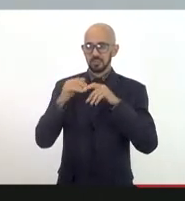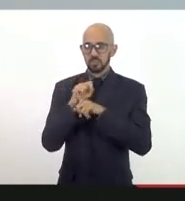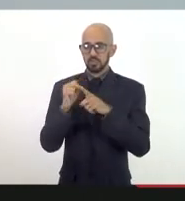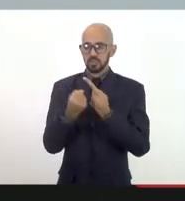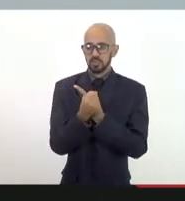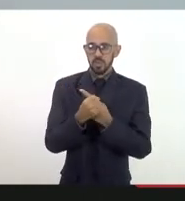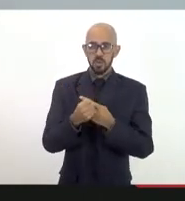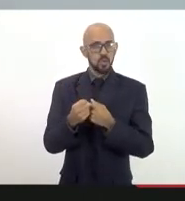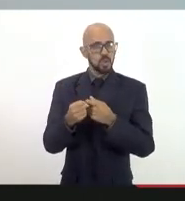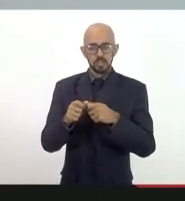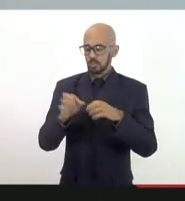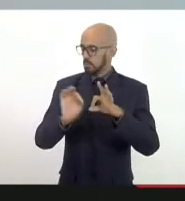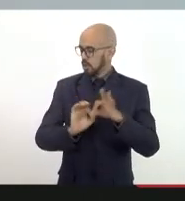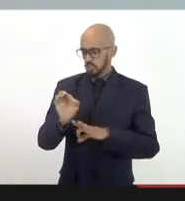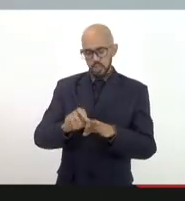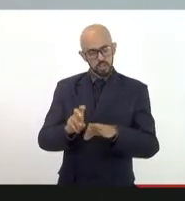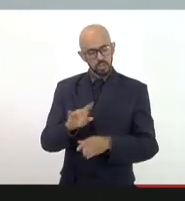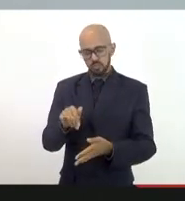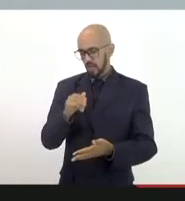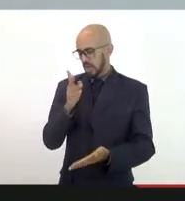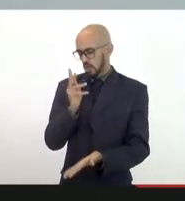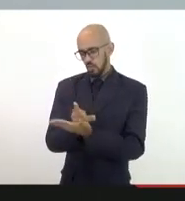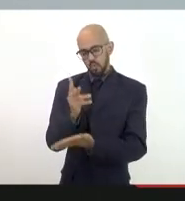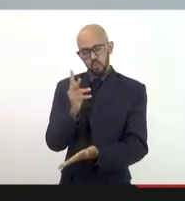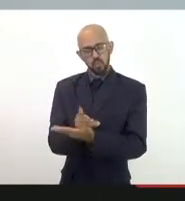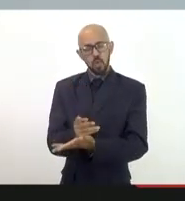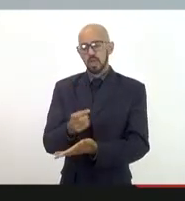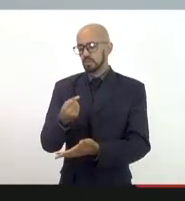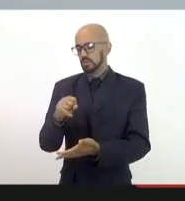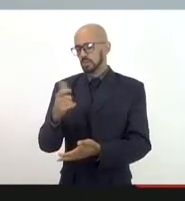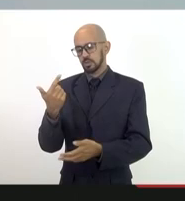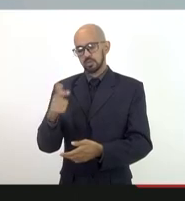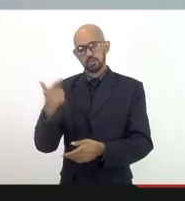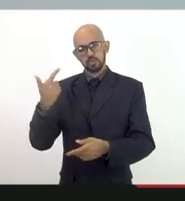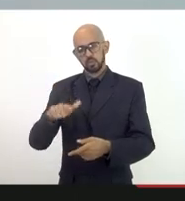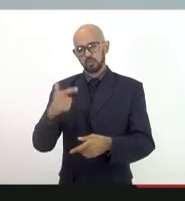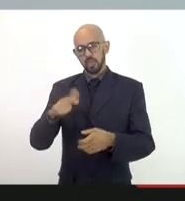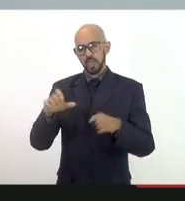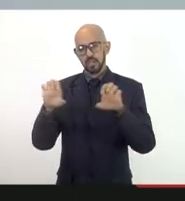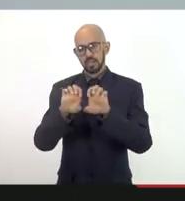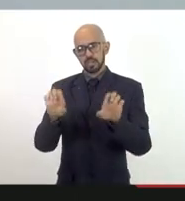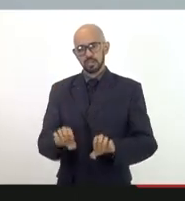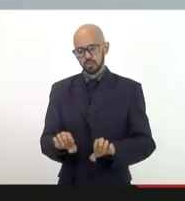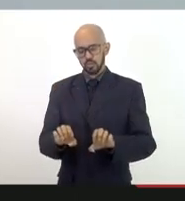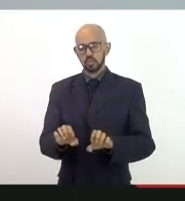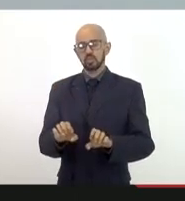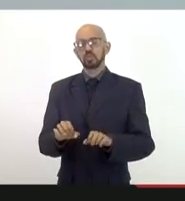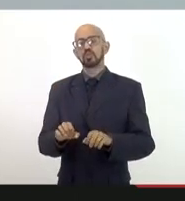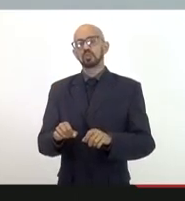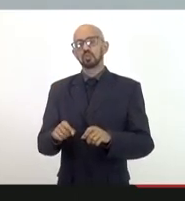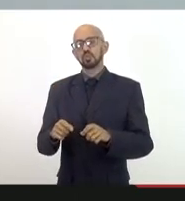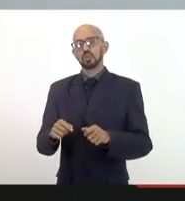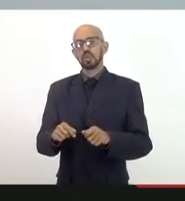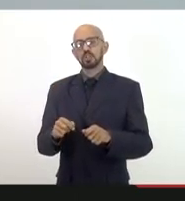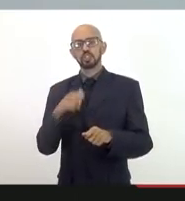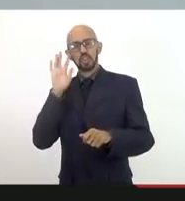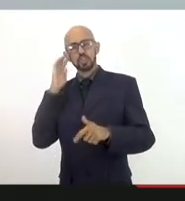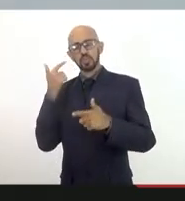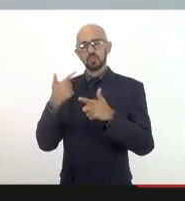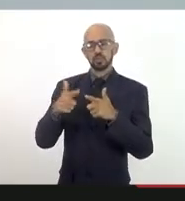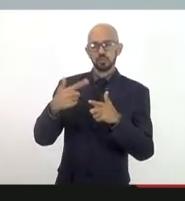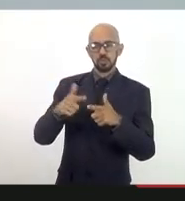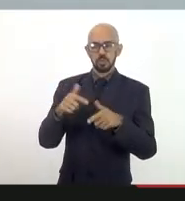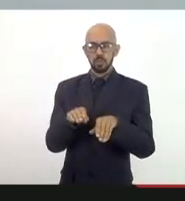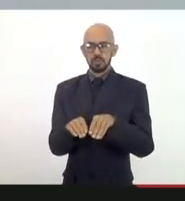se sustentará de pé se não tiver como de seus eixos estruturantes o combate às desigualdades, o combate às discrepâncias